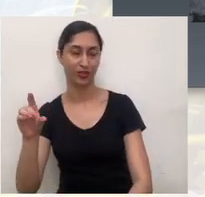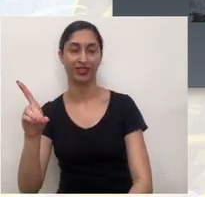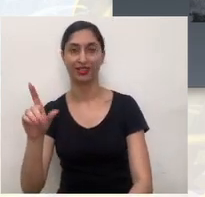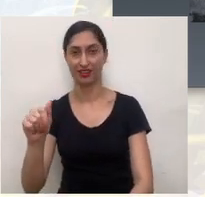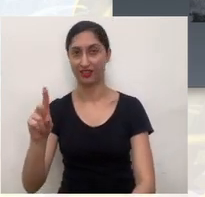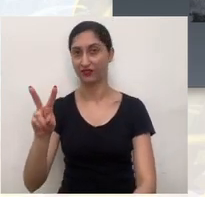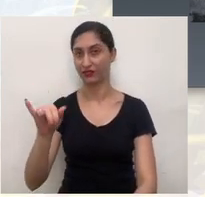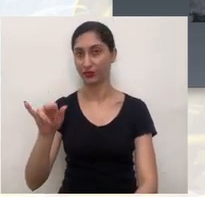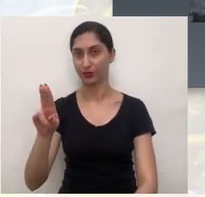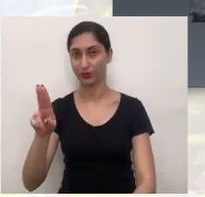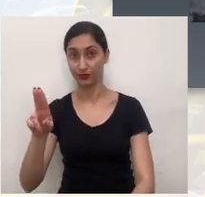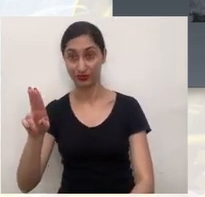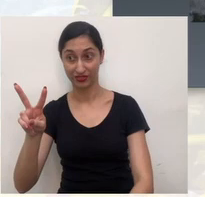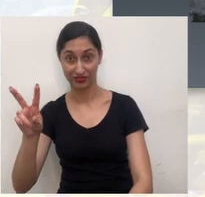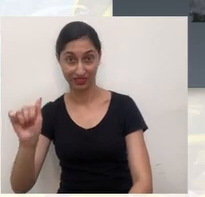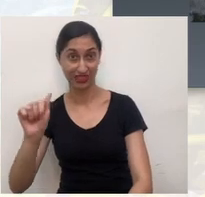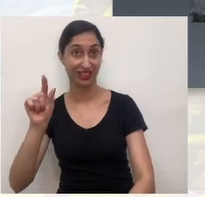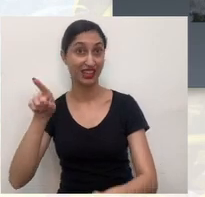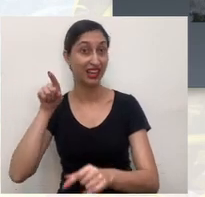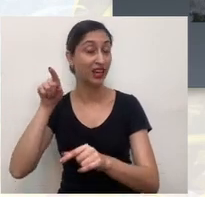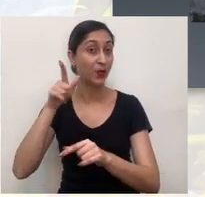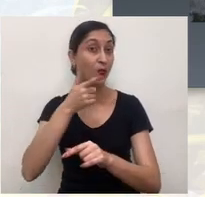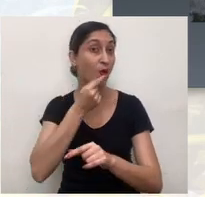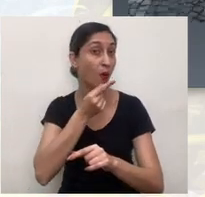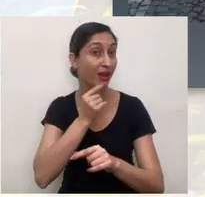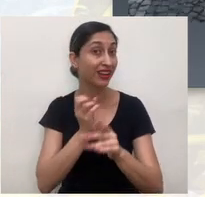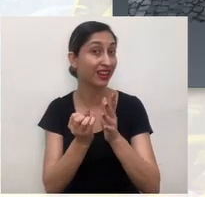Né? Continuando.